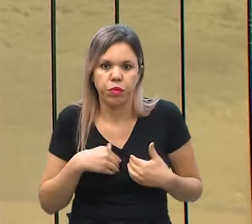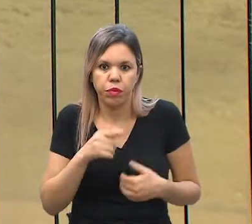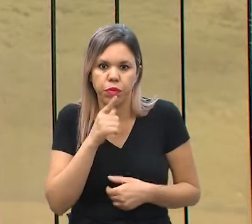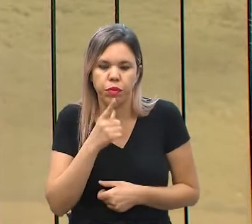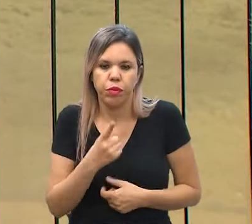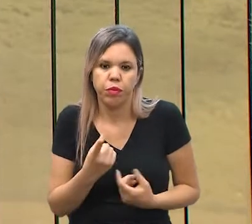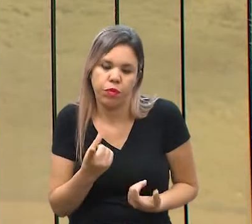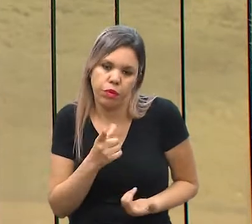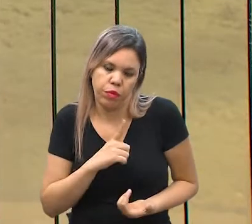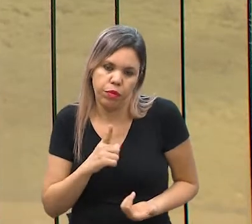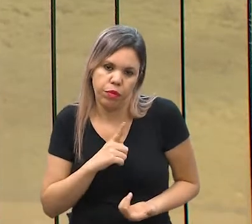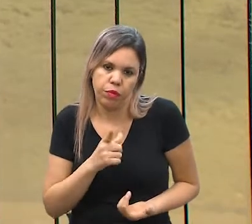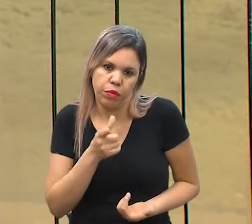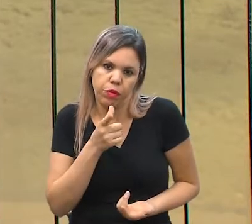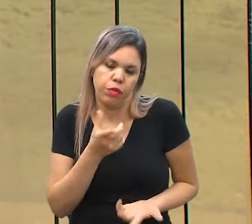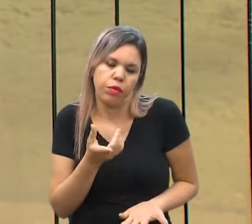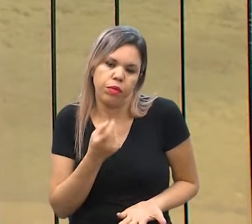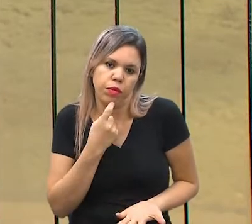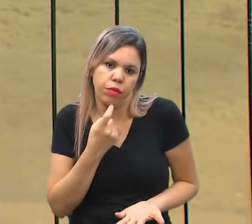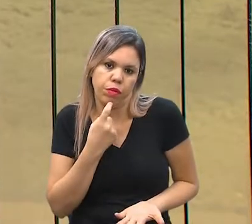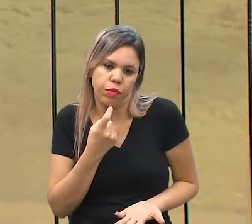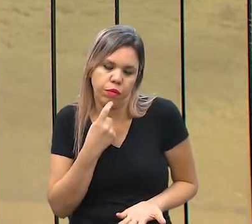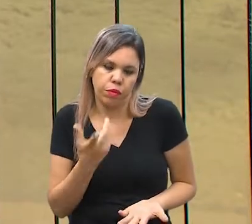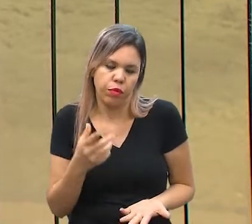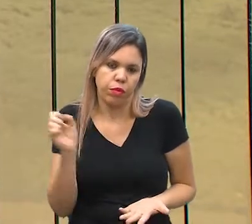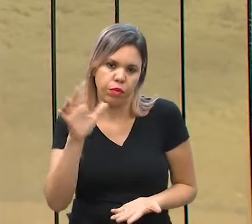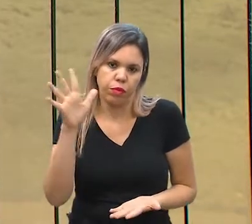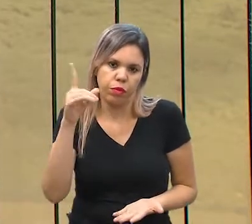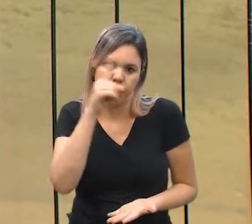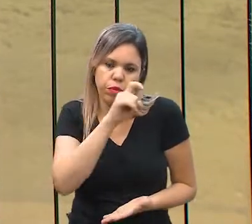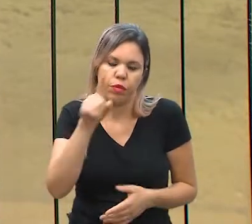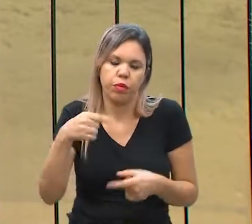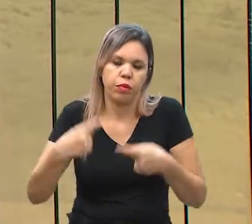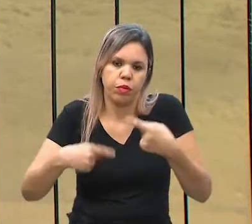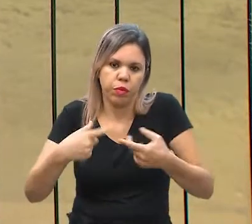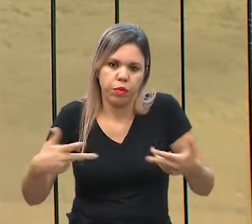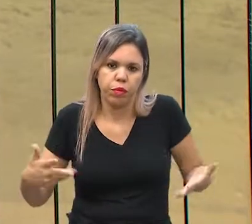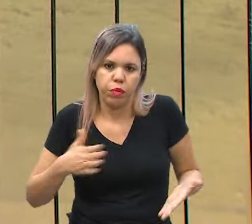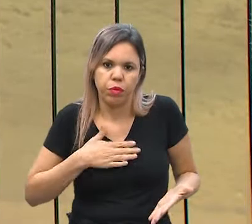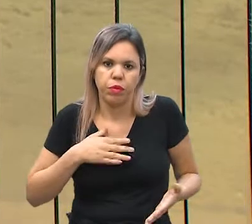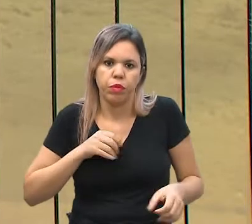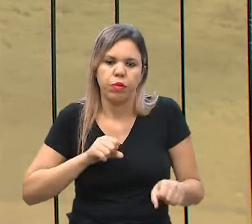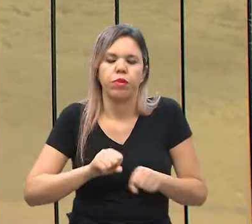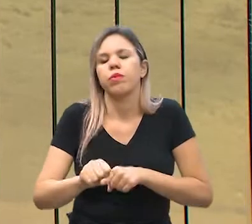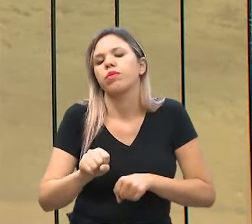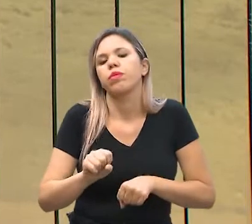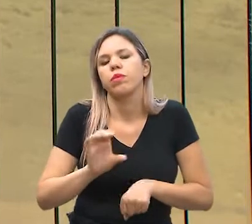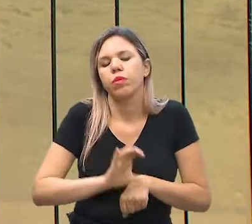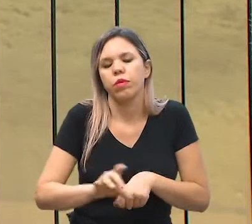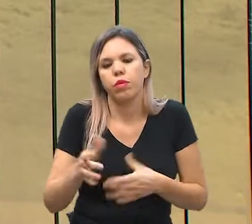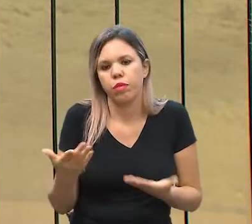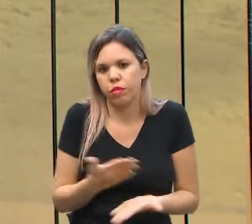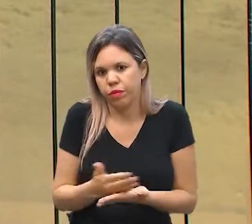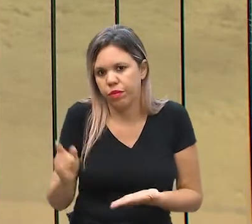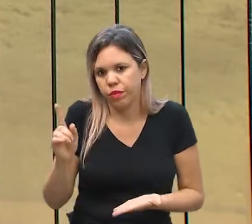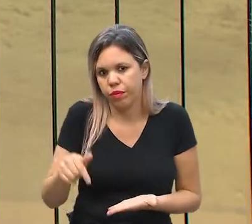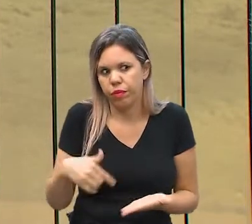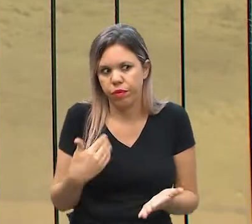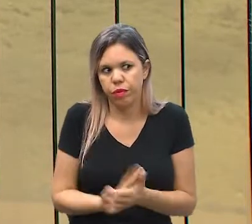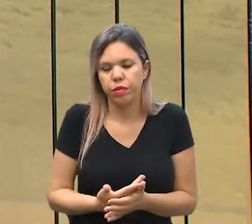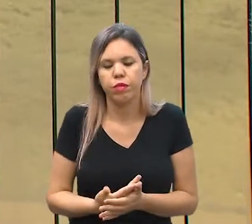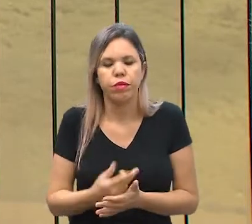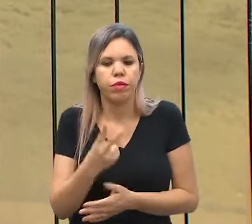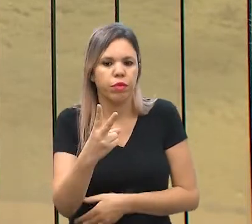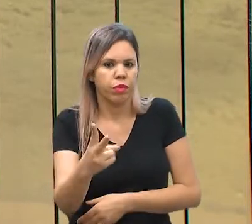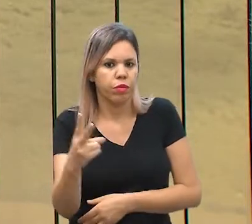tem em Campinas, é muito caro, é muito difícil. Então começaram ali as discussões, a minha formação política começou ali, até que